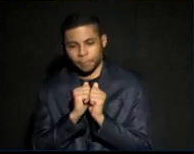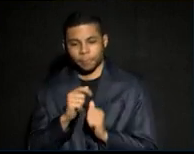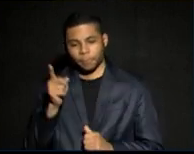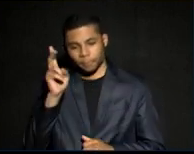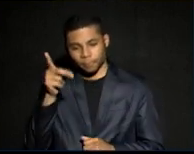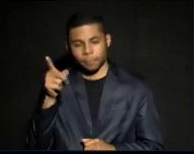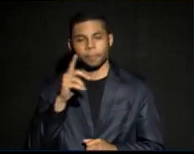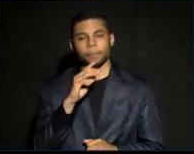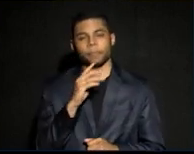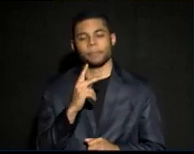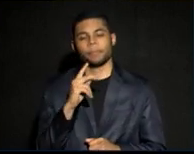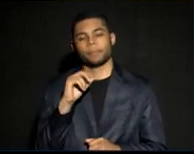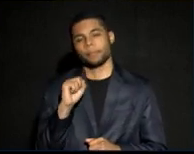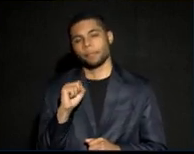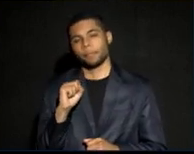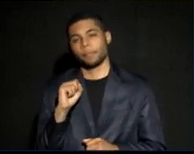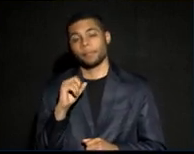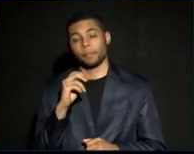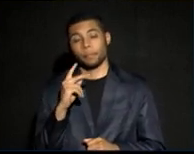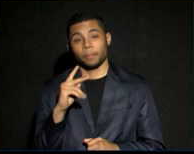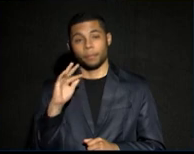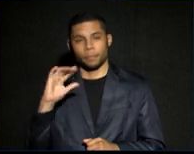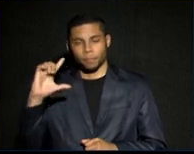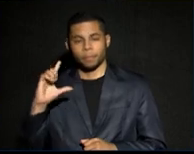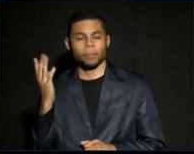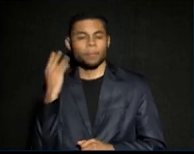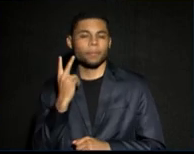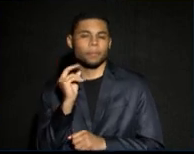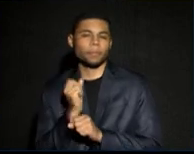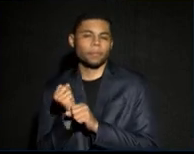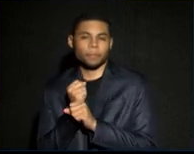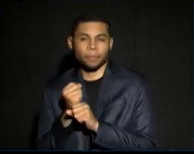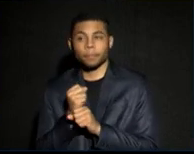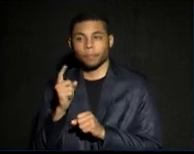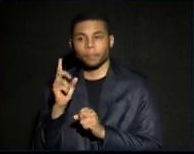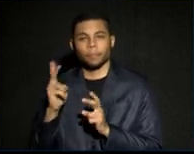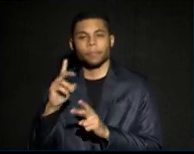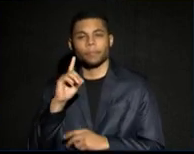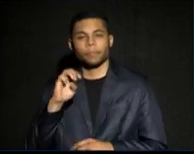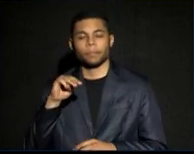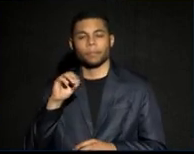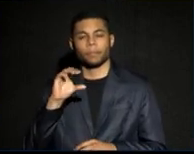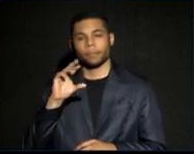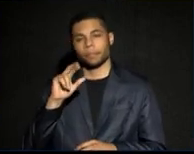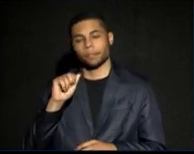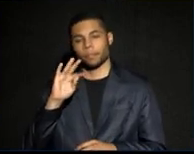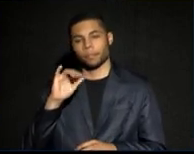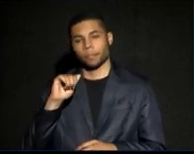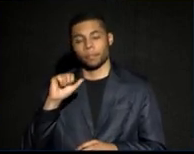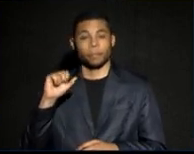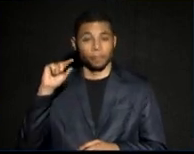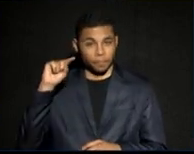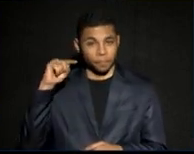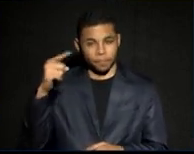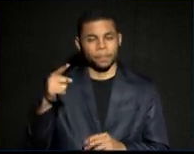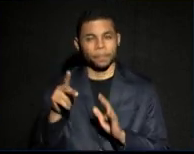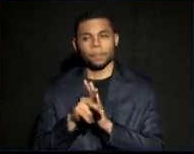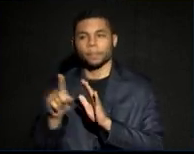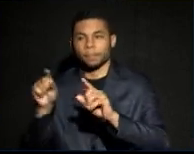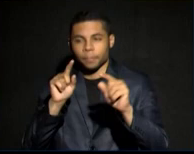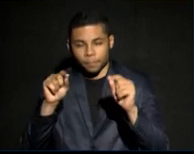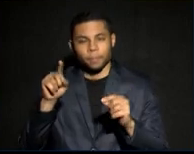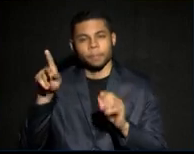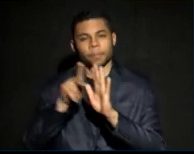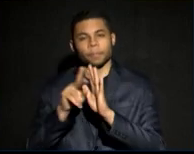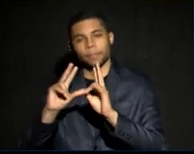juntos lá no PFL passamos durante 27 anos no Democratas até que pós processo da